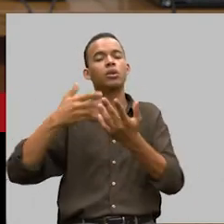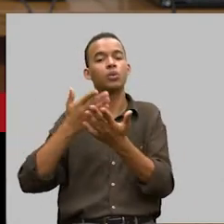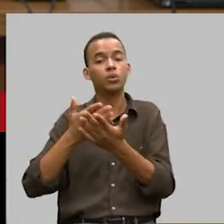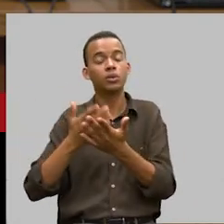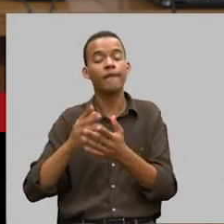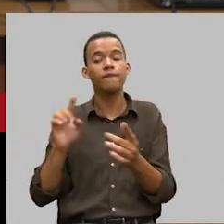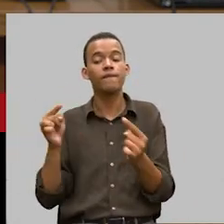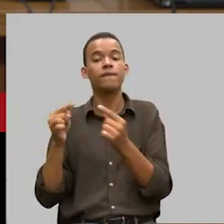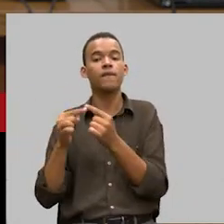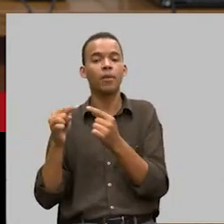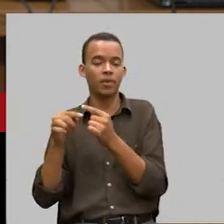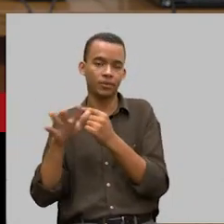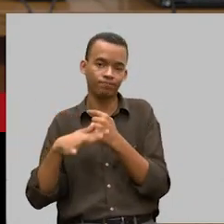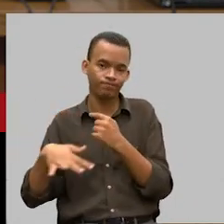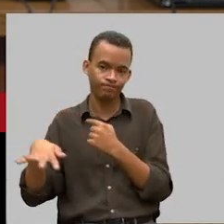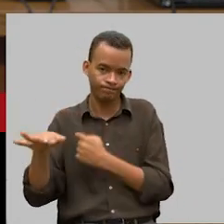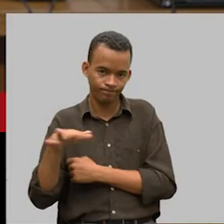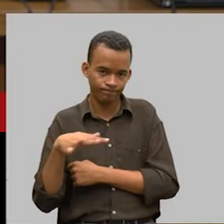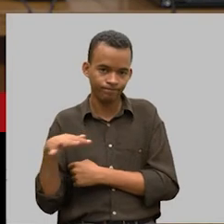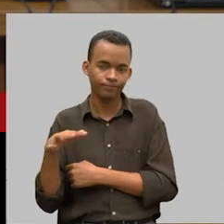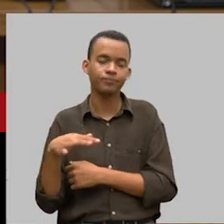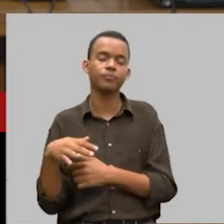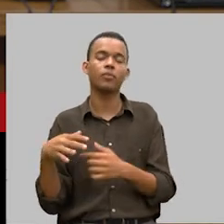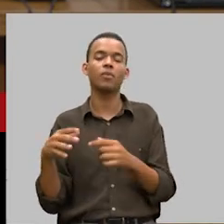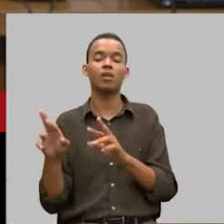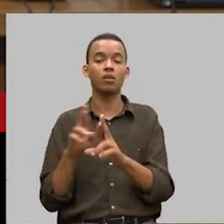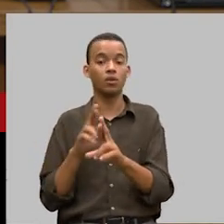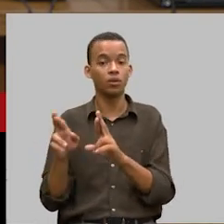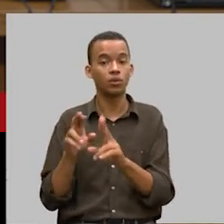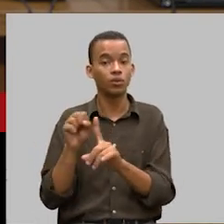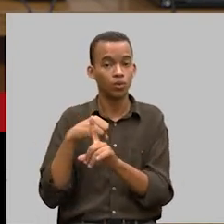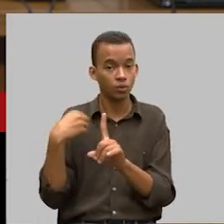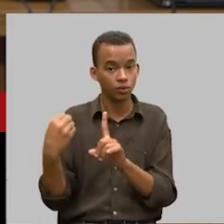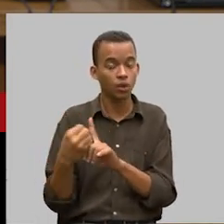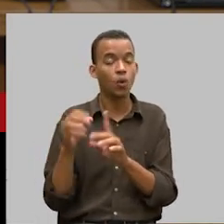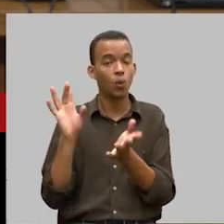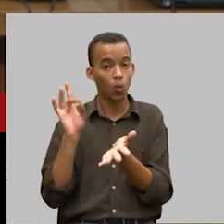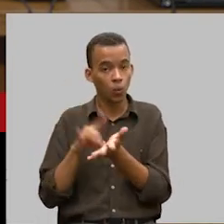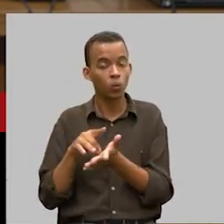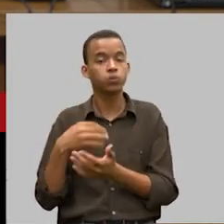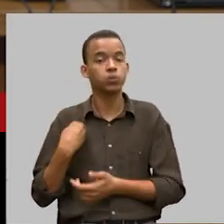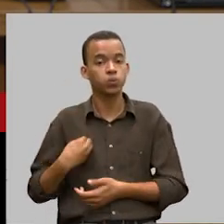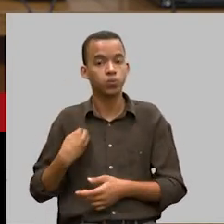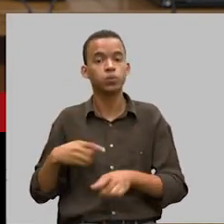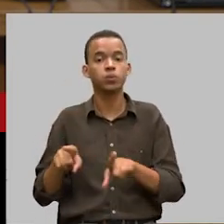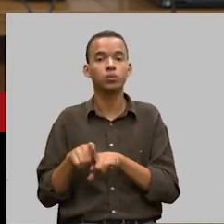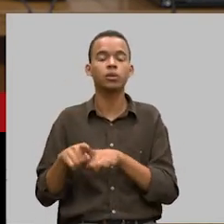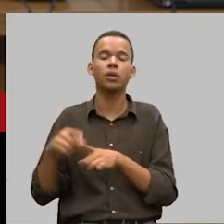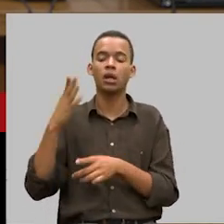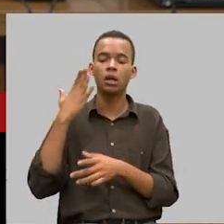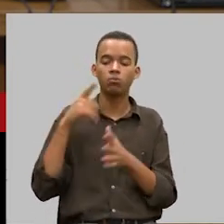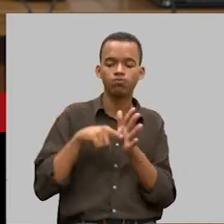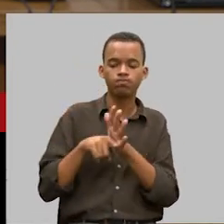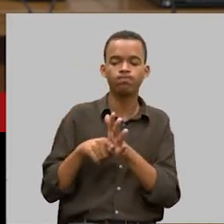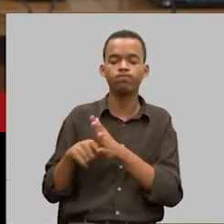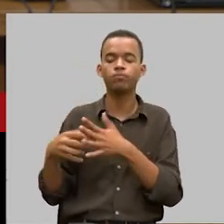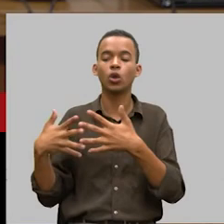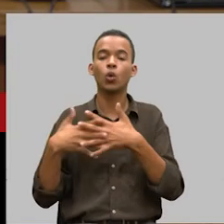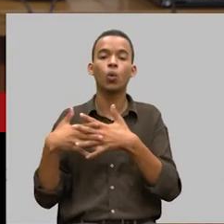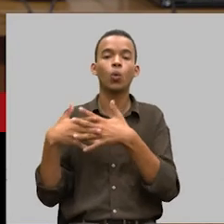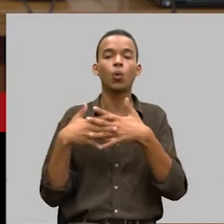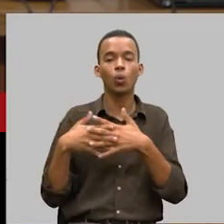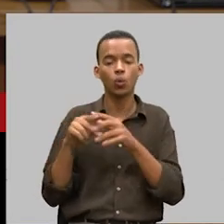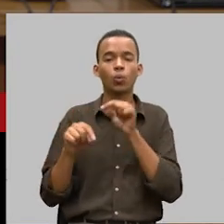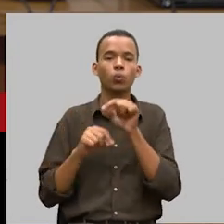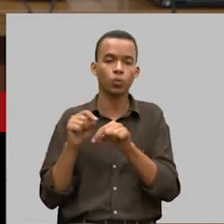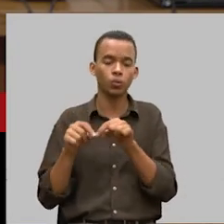realidade as relações sociais concretas de vida e a sua complexidade buscaram o direito